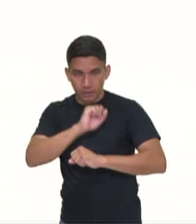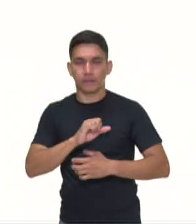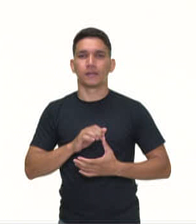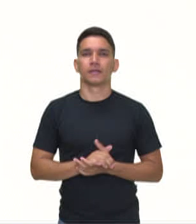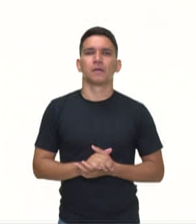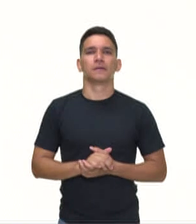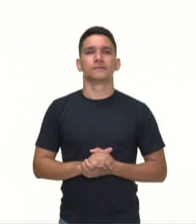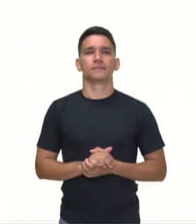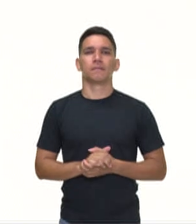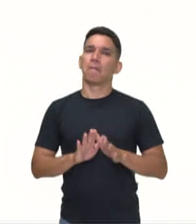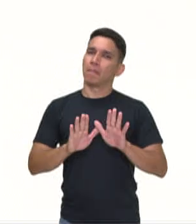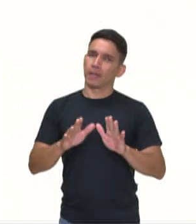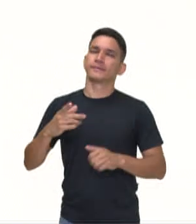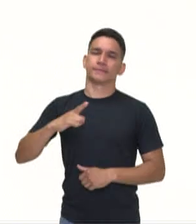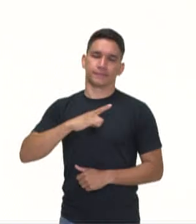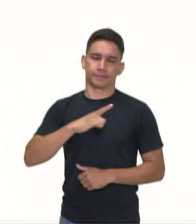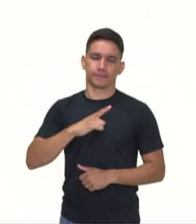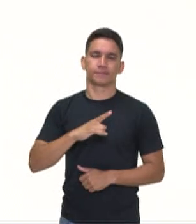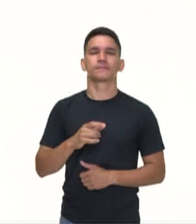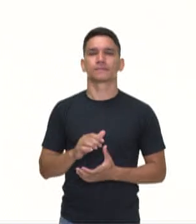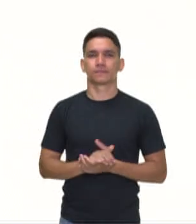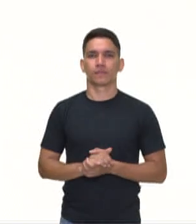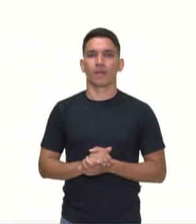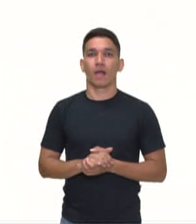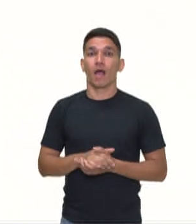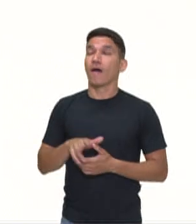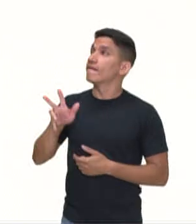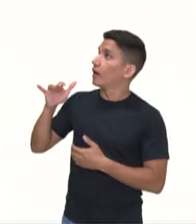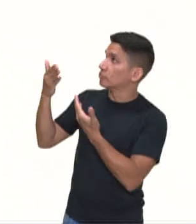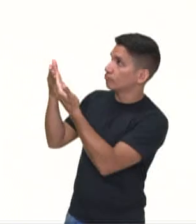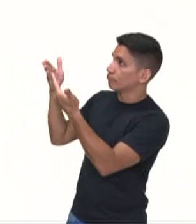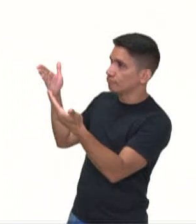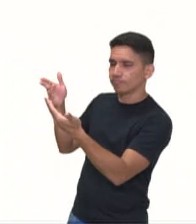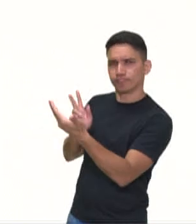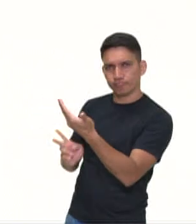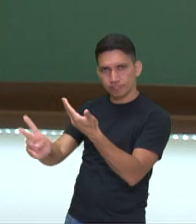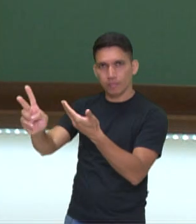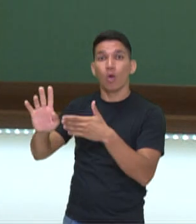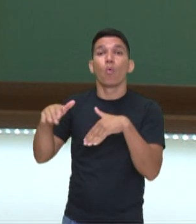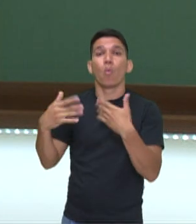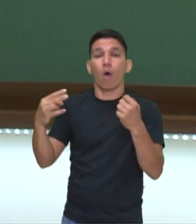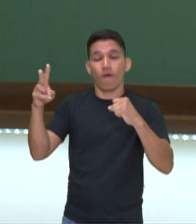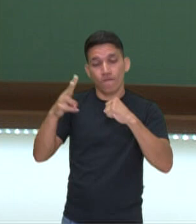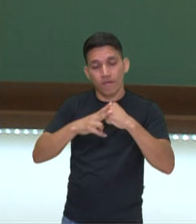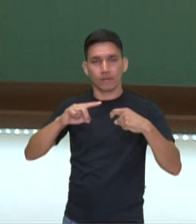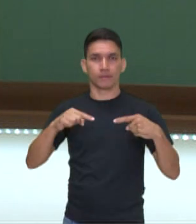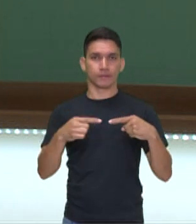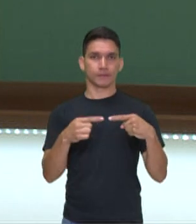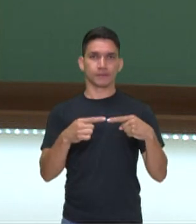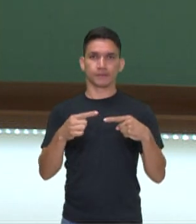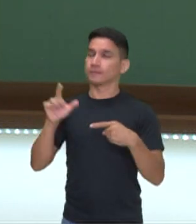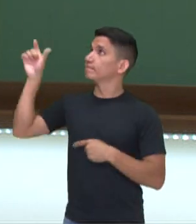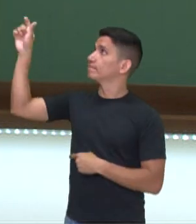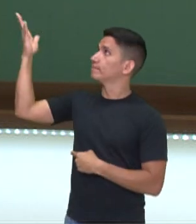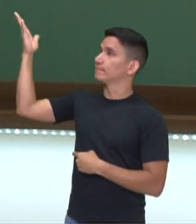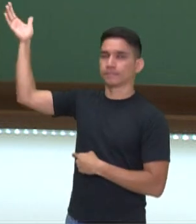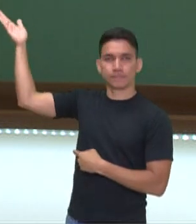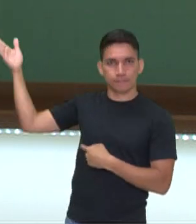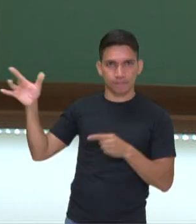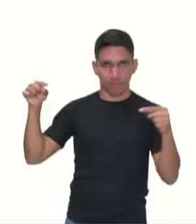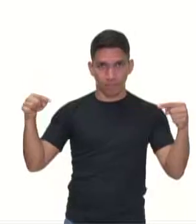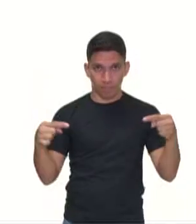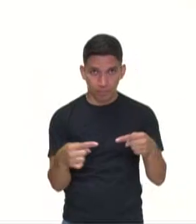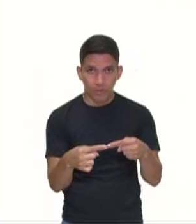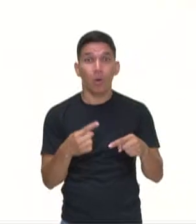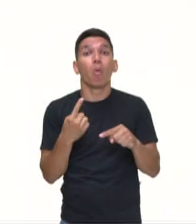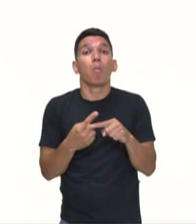nos 17 anos, ou aproximadamente, mas você terá ainda muito a aprender. Qual verbo modal nós podemos utilizar aqui? May, porque